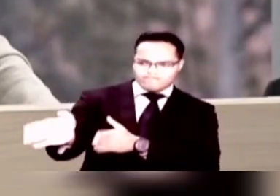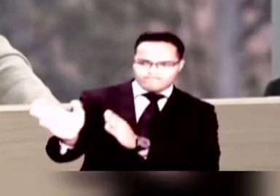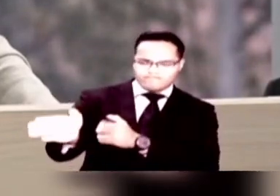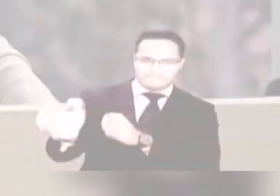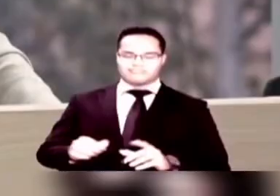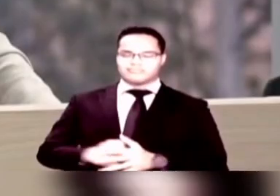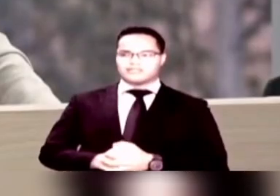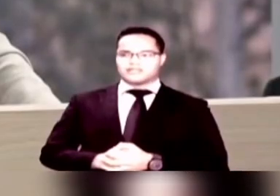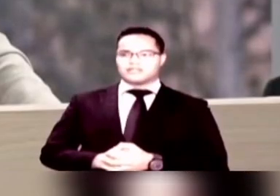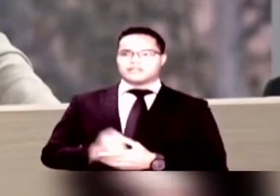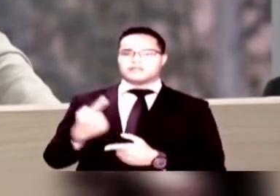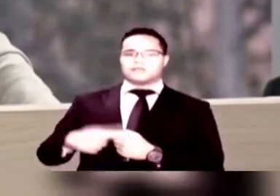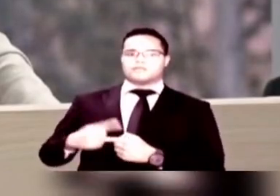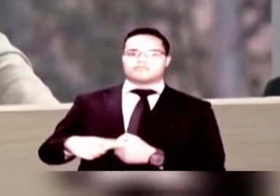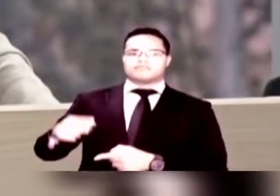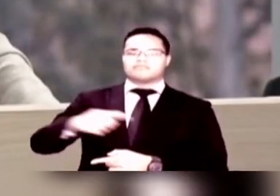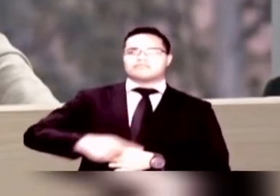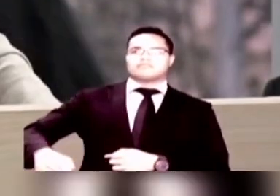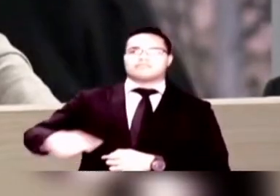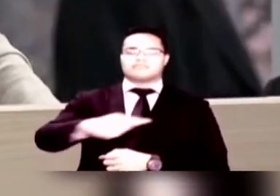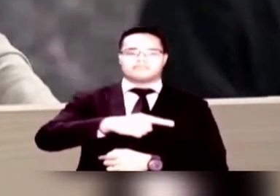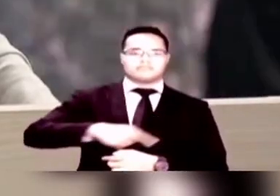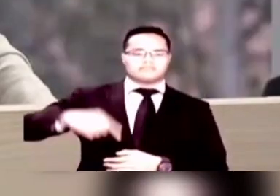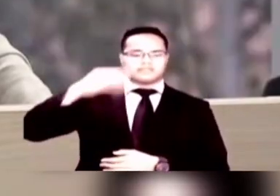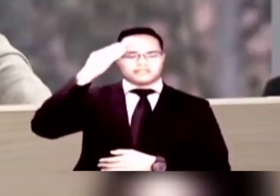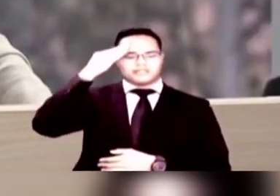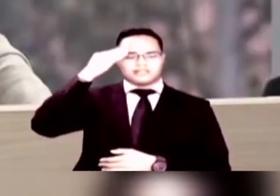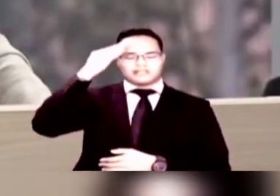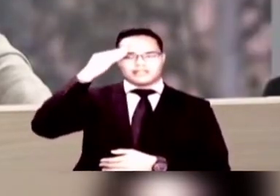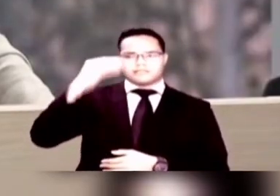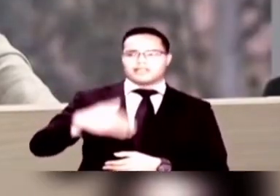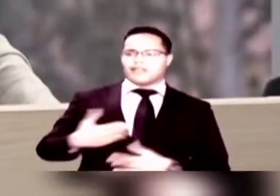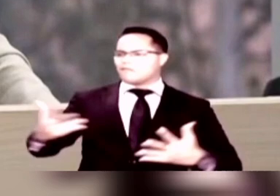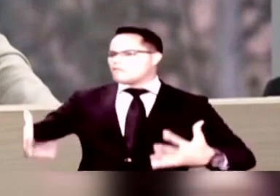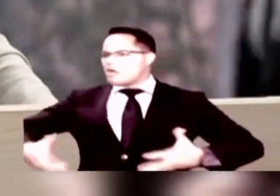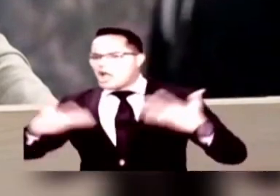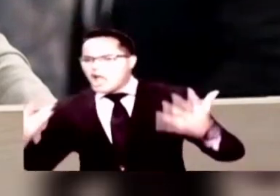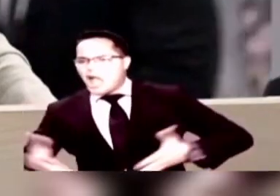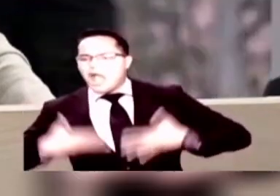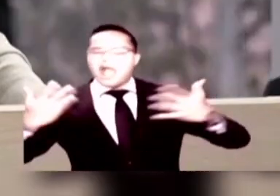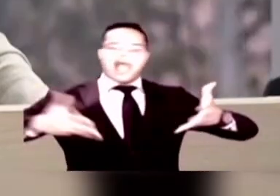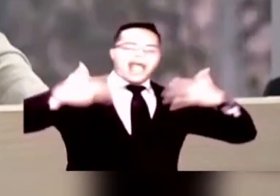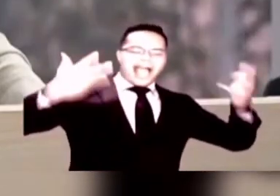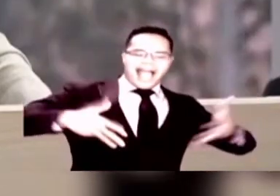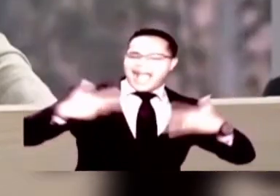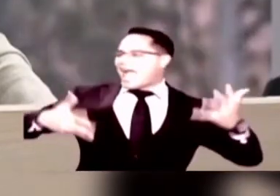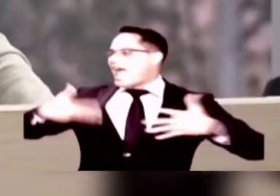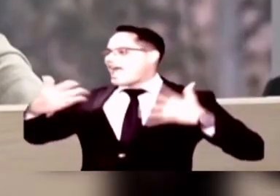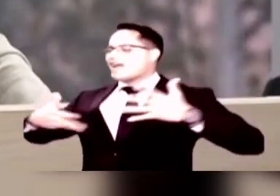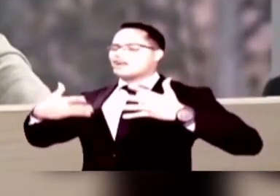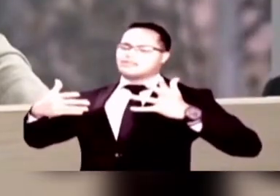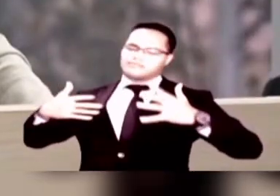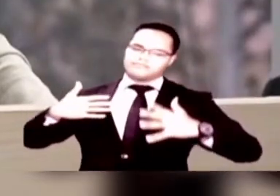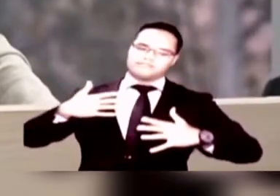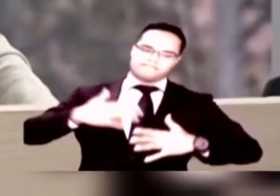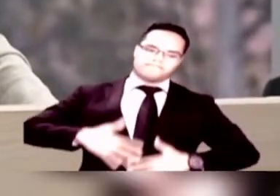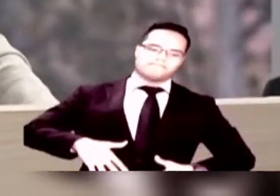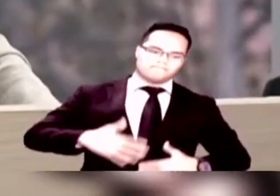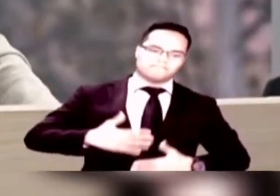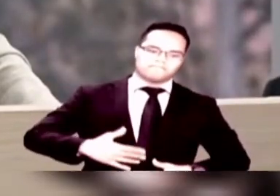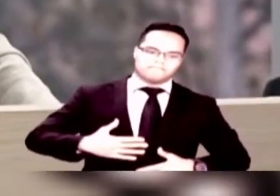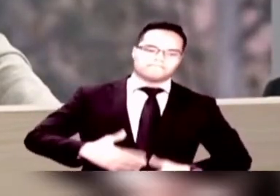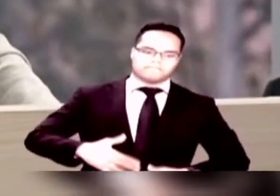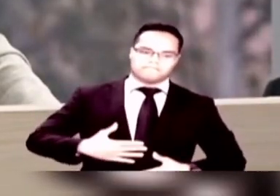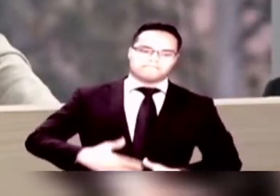se fazer a gente não tem que comemorar nada tá a gente sabe que a gente